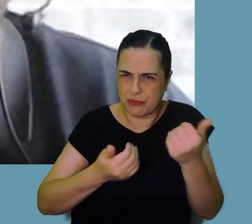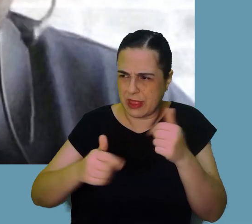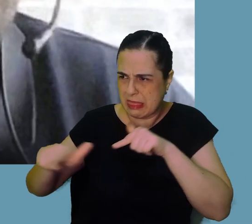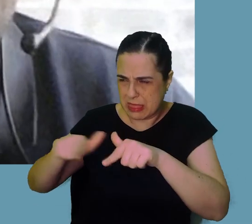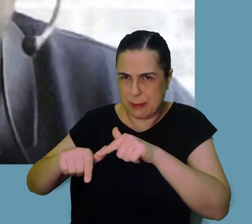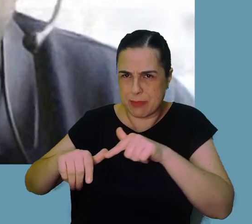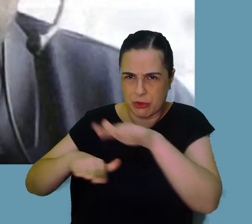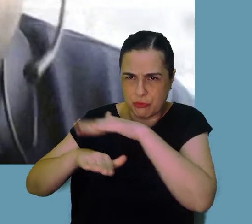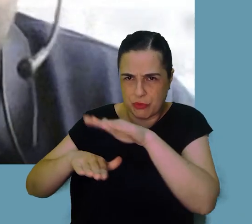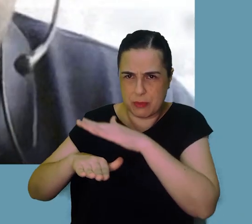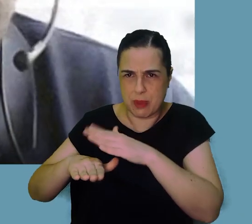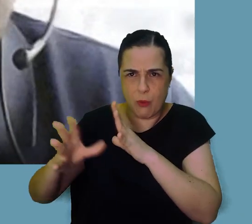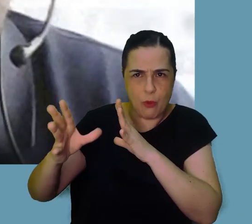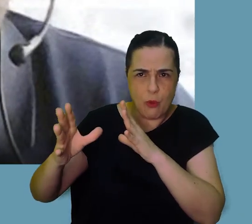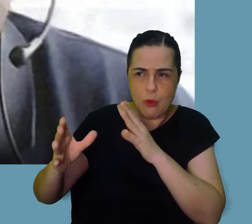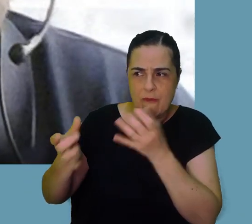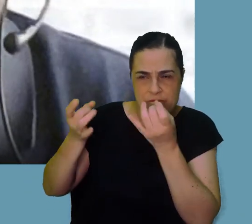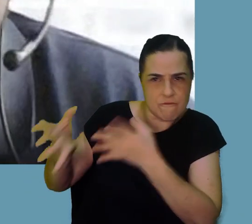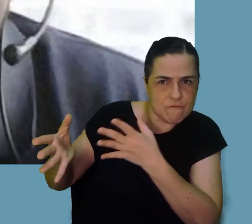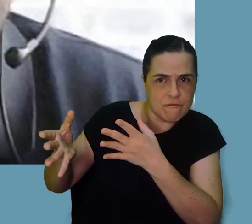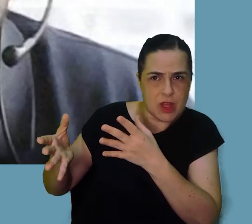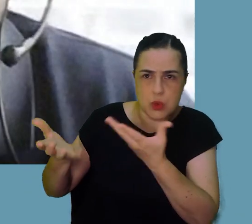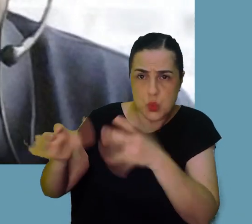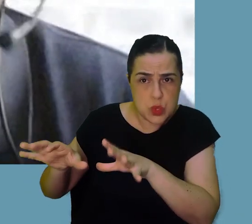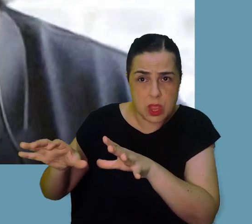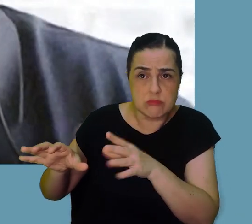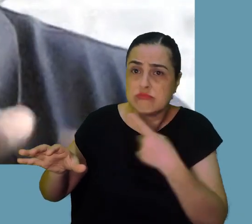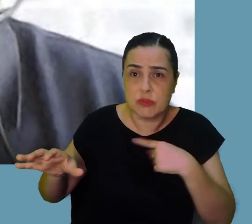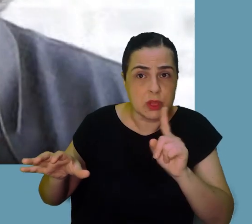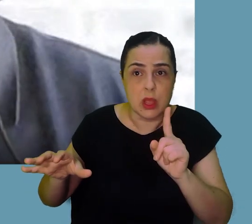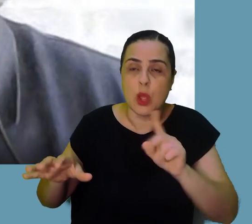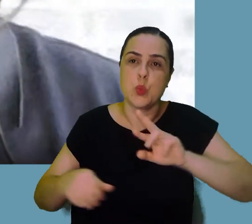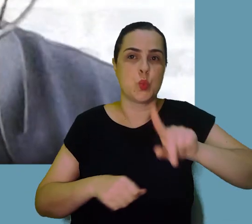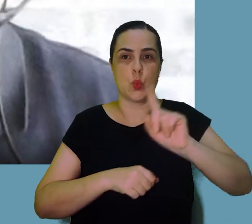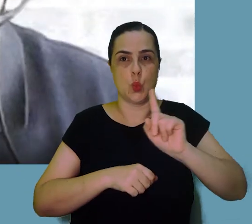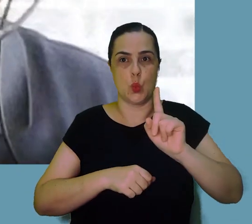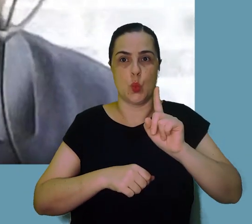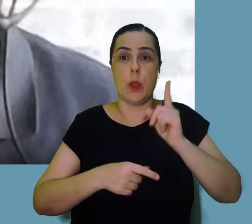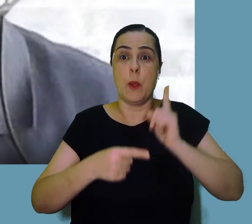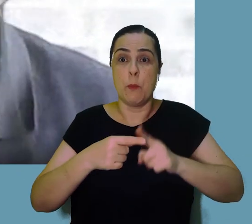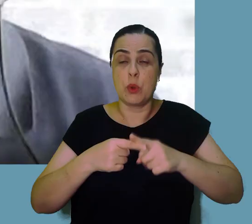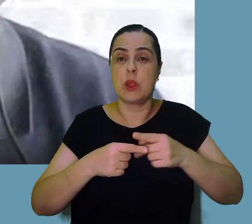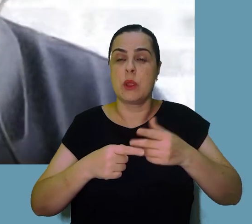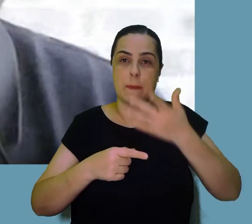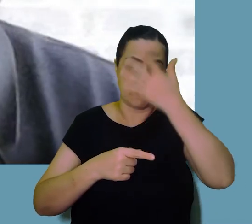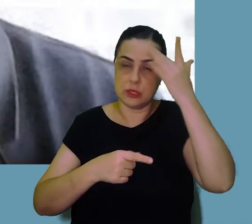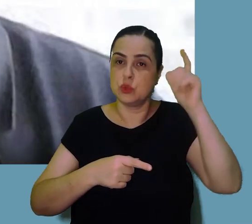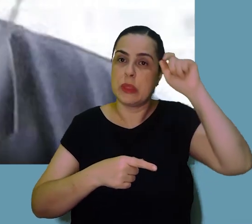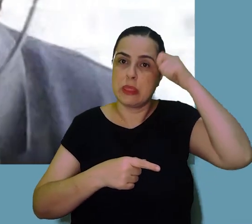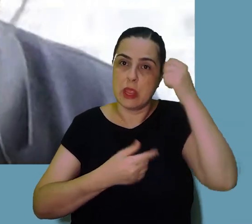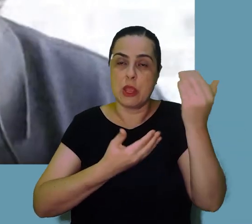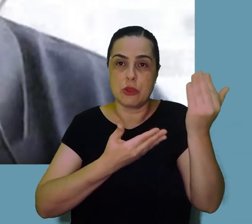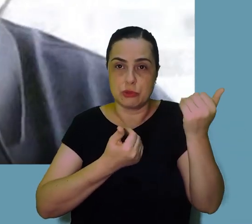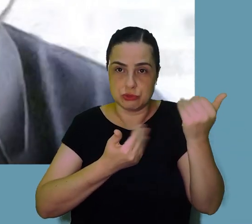verdade. Na verdade, nós não estamos no mercado formal de trabalho porque o mercado formal de trabalho ainda não nos aceita do jeito que nós somos.